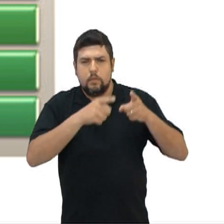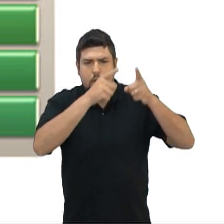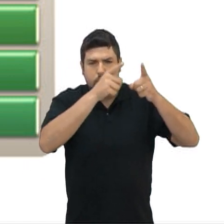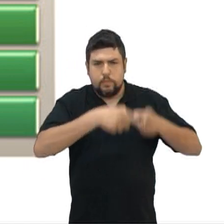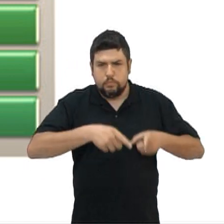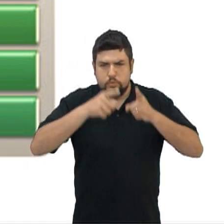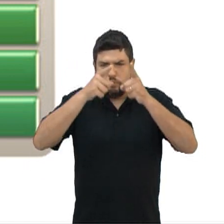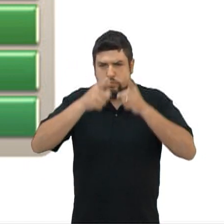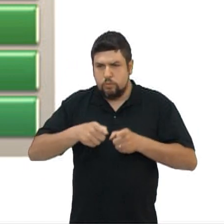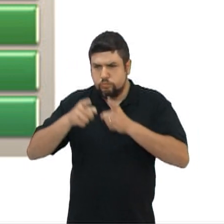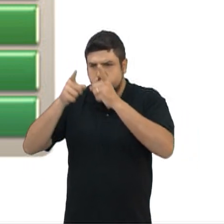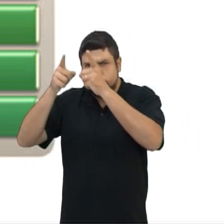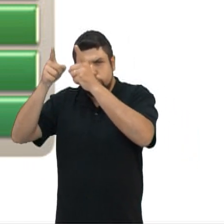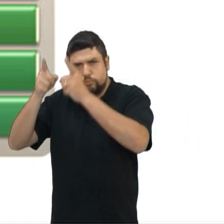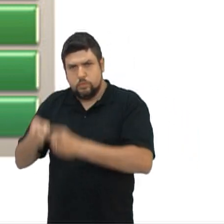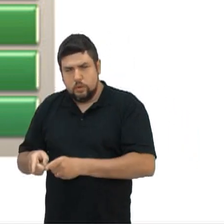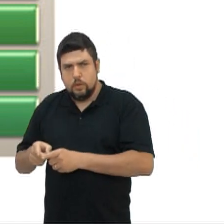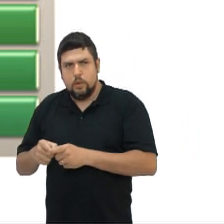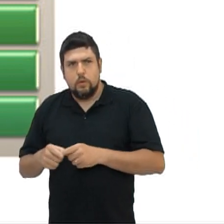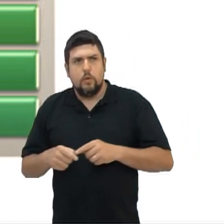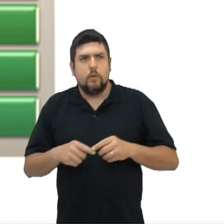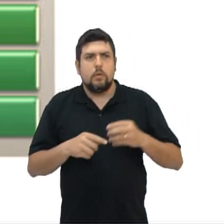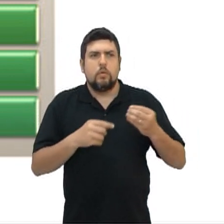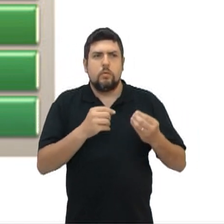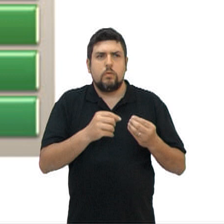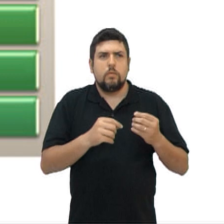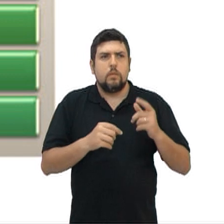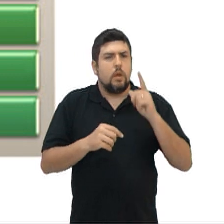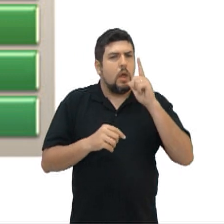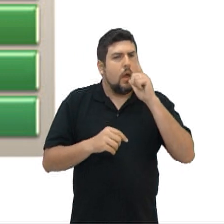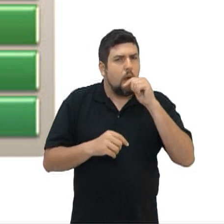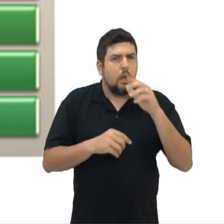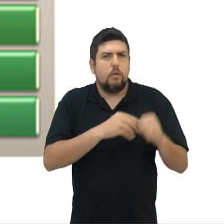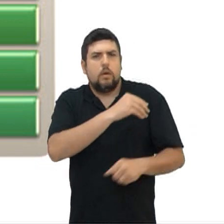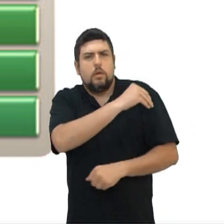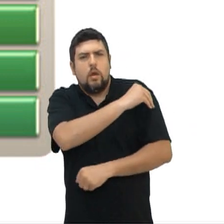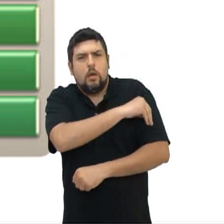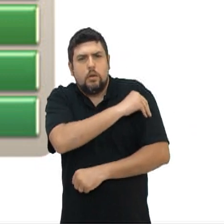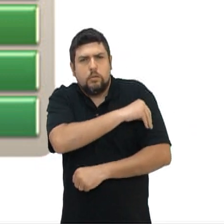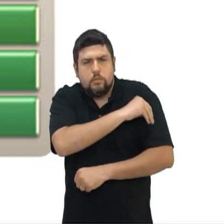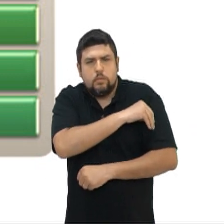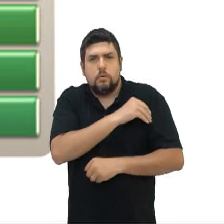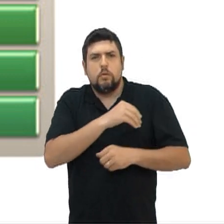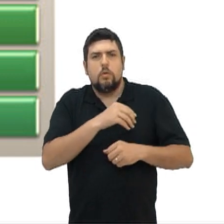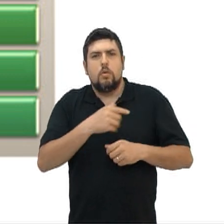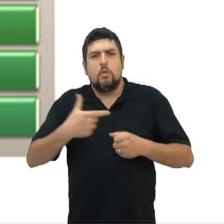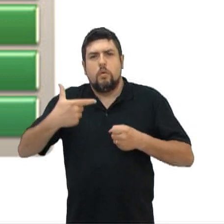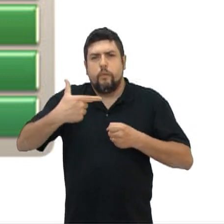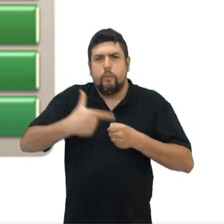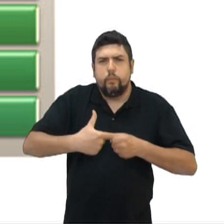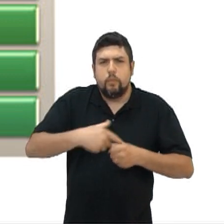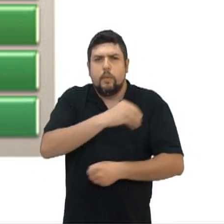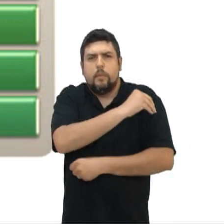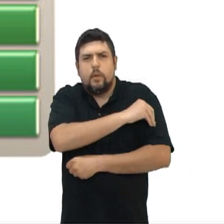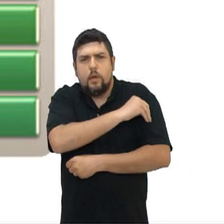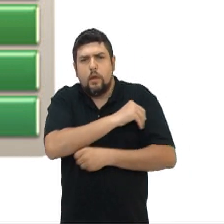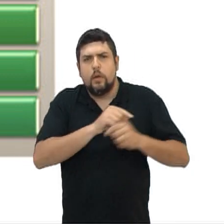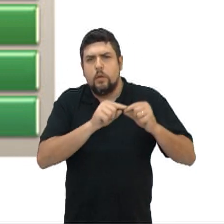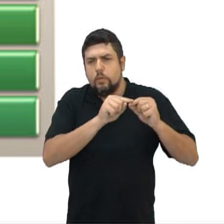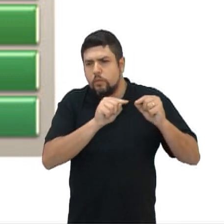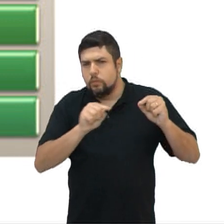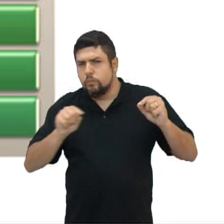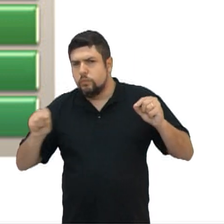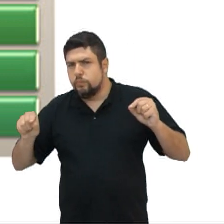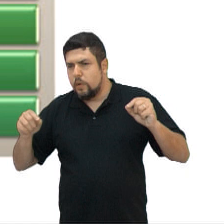no estado gasoso. Água, acetona, etanol são lá no estado